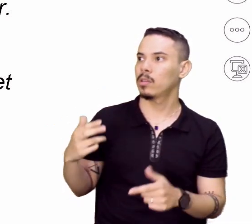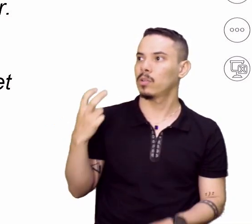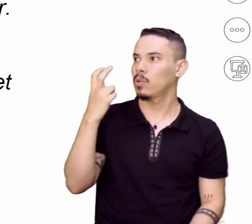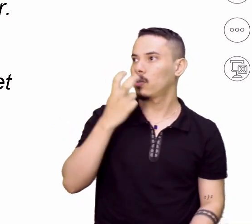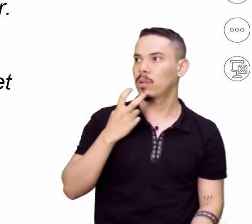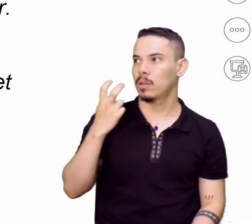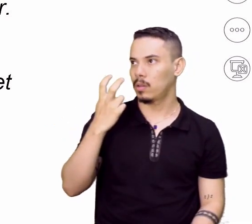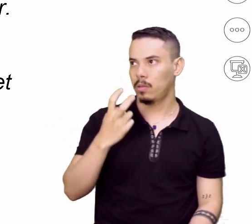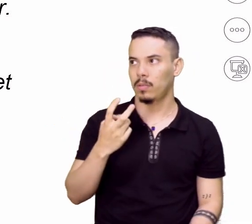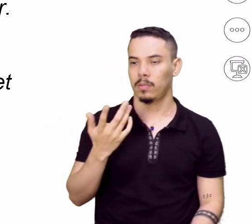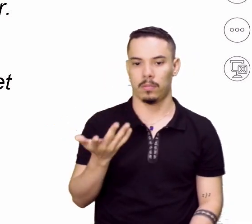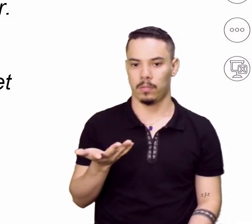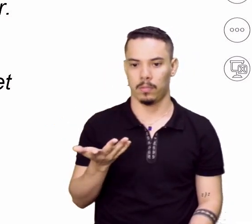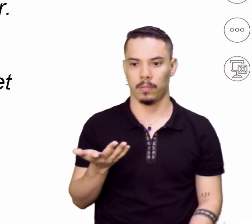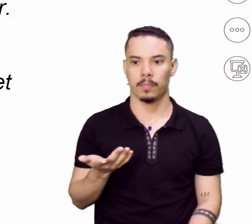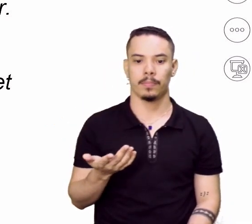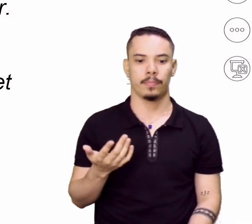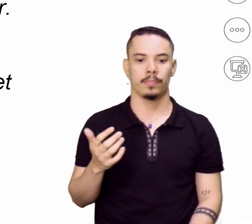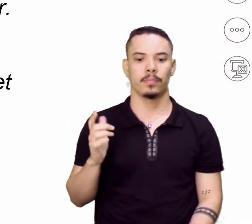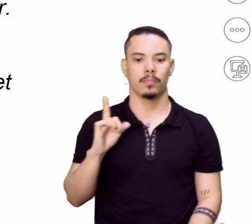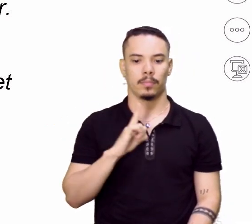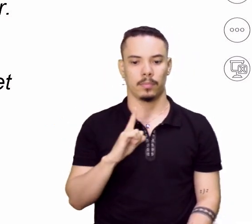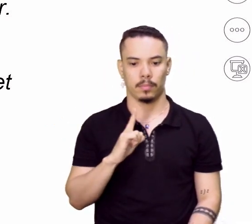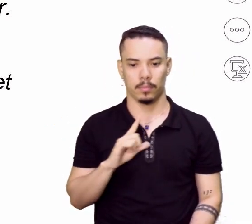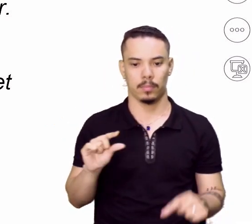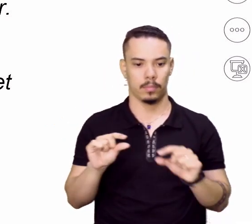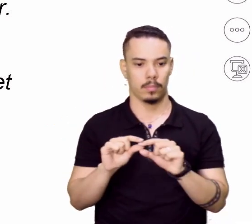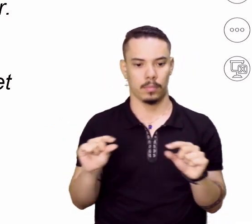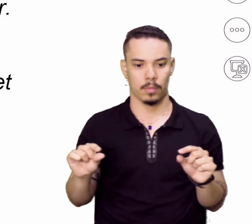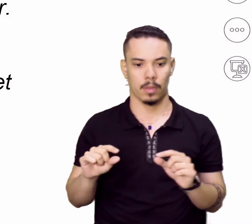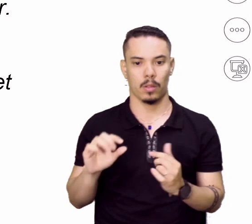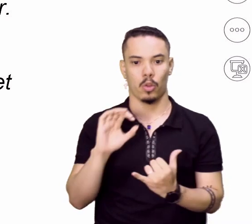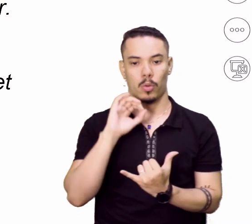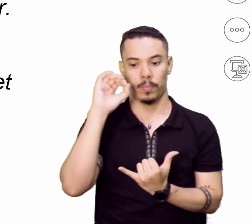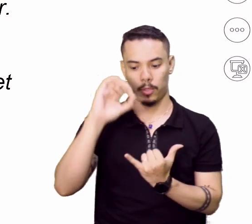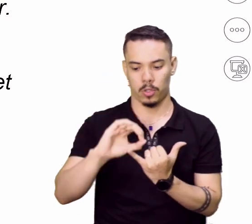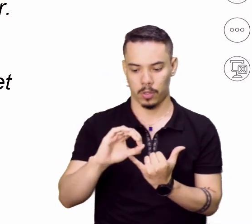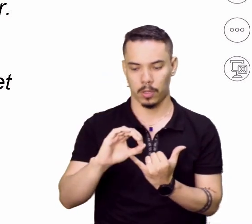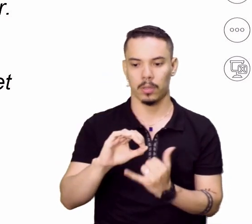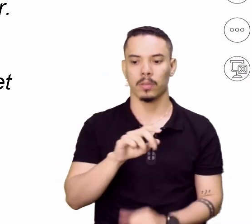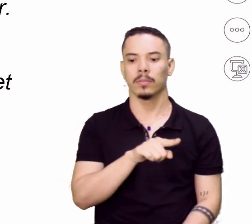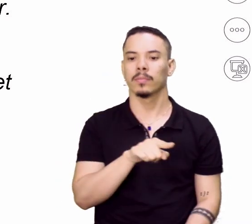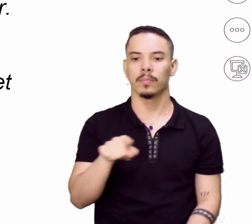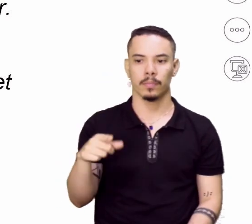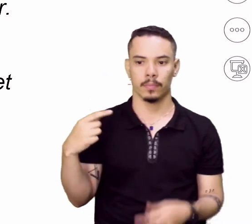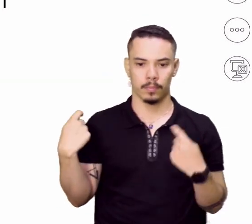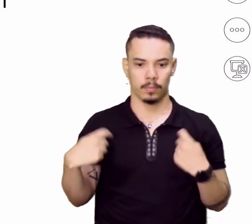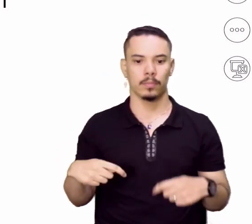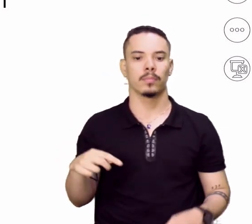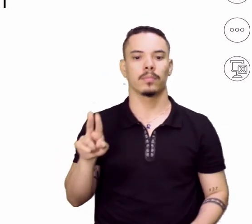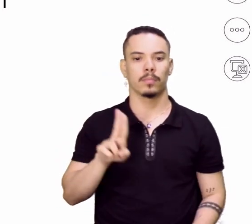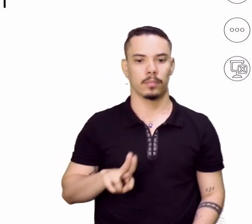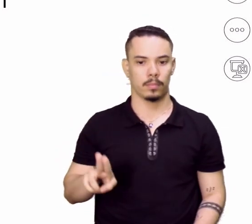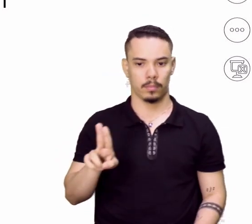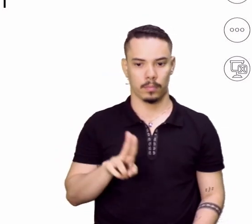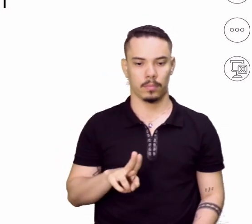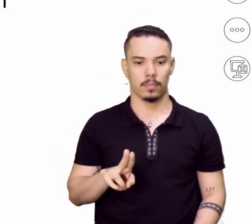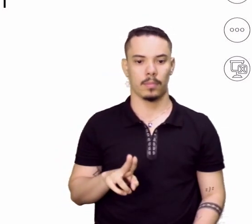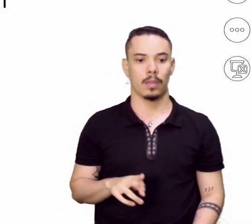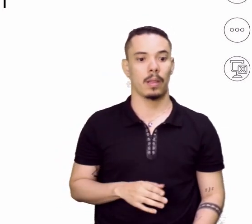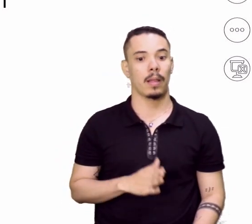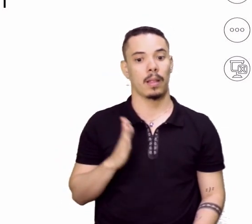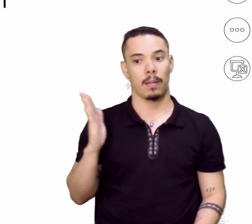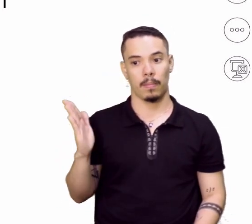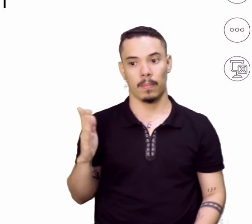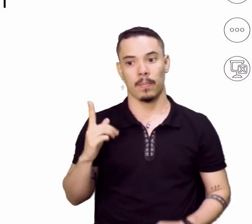o who ocupa a posição de objeto na frase, você tem que usar o whom. Já que, depois